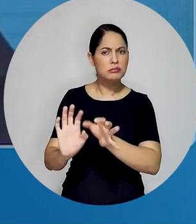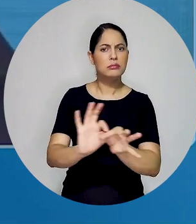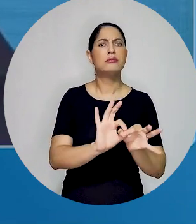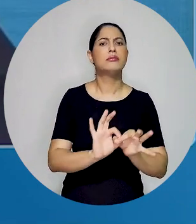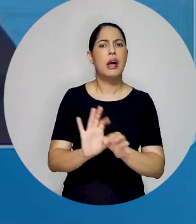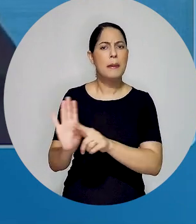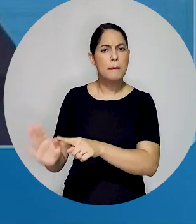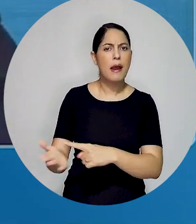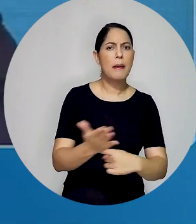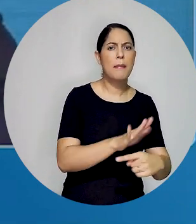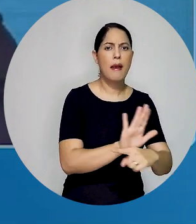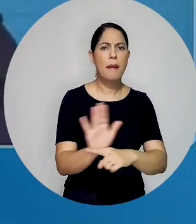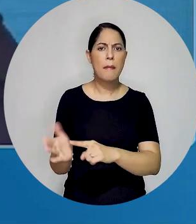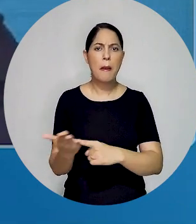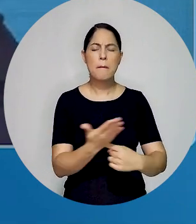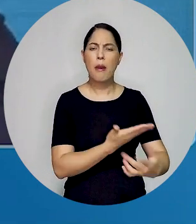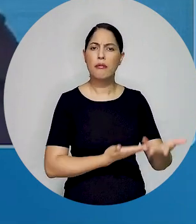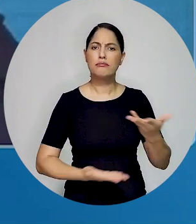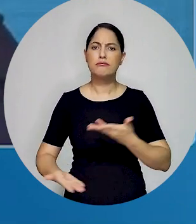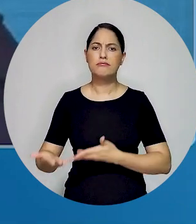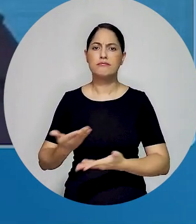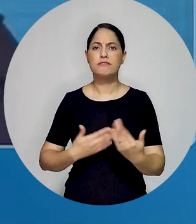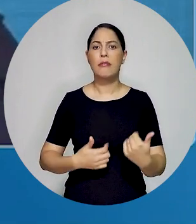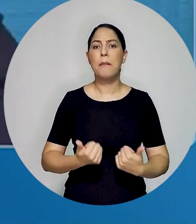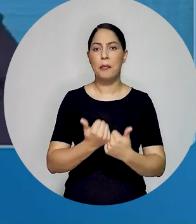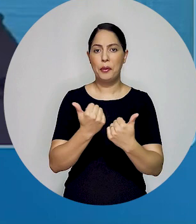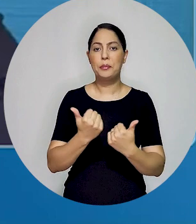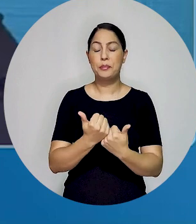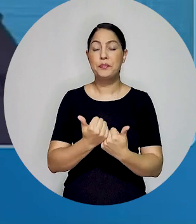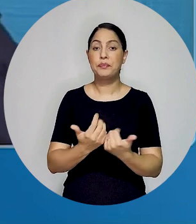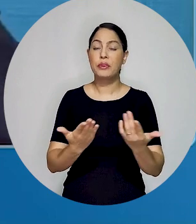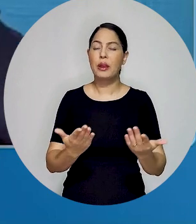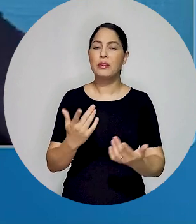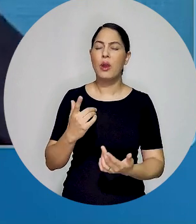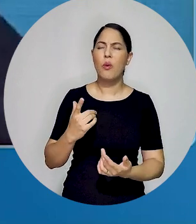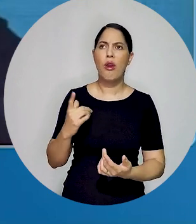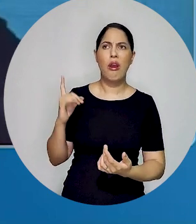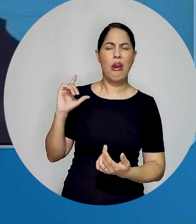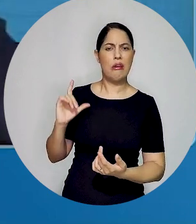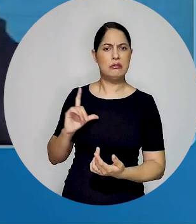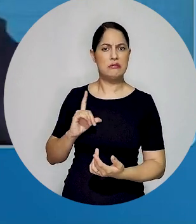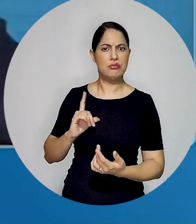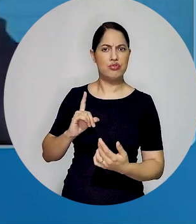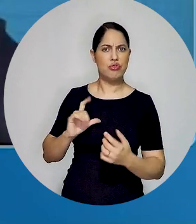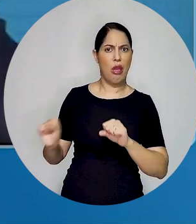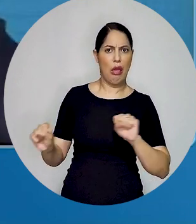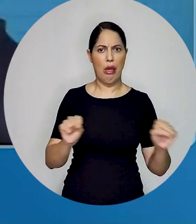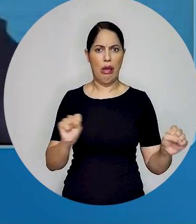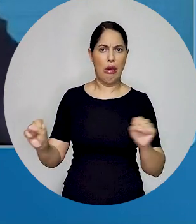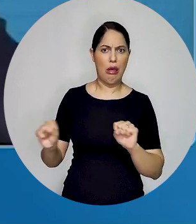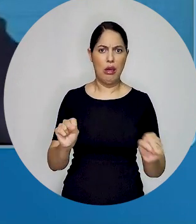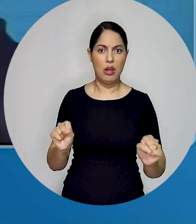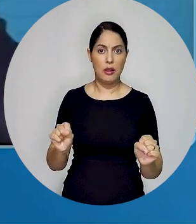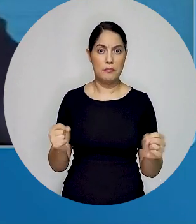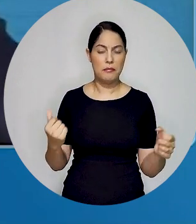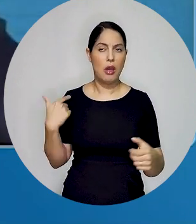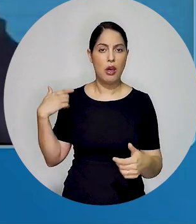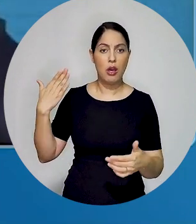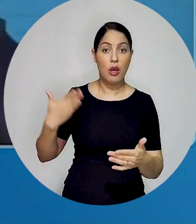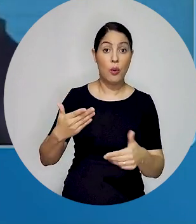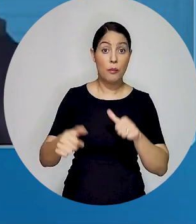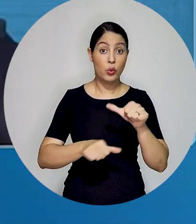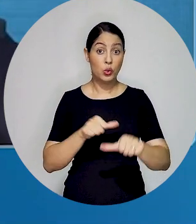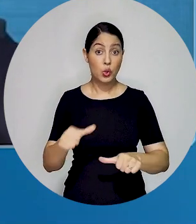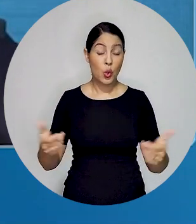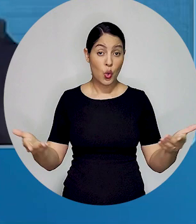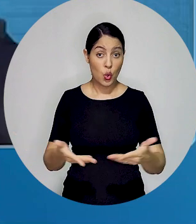se auxiliam. Então, o que lá atrás existia de rivalidade, hoje eu tenho certeza